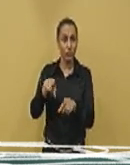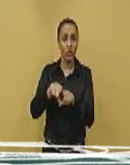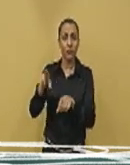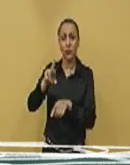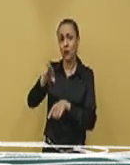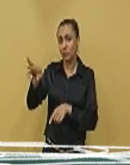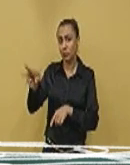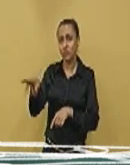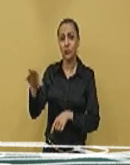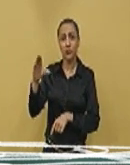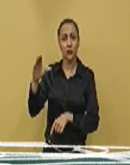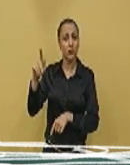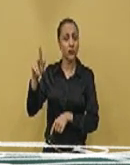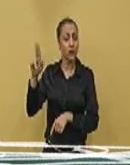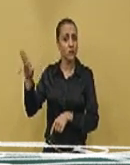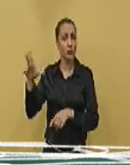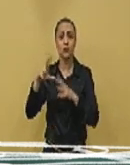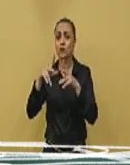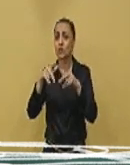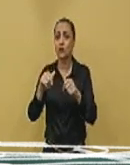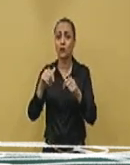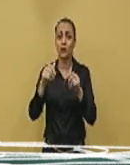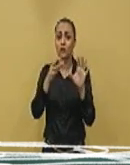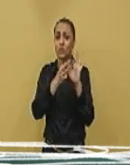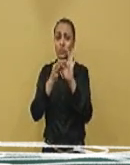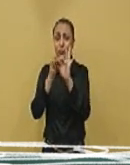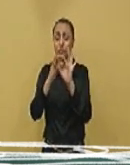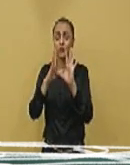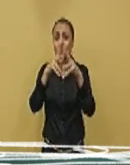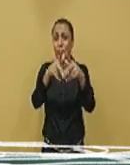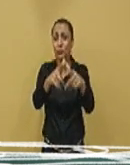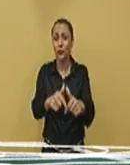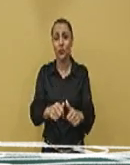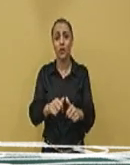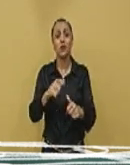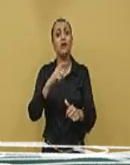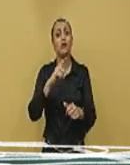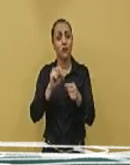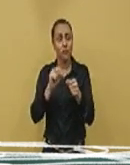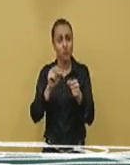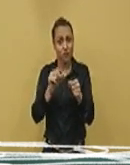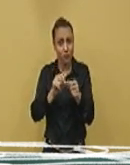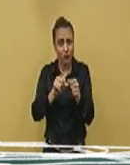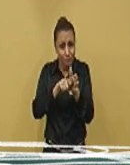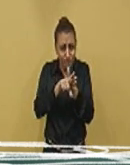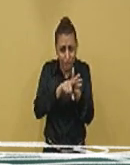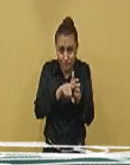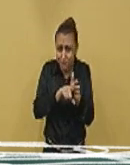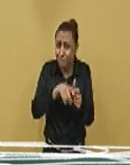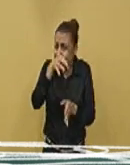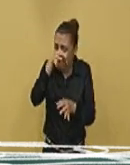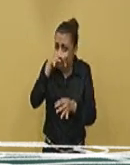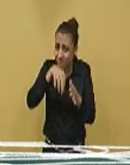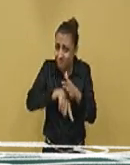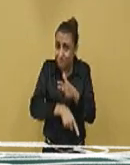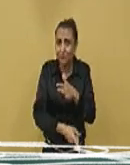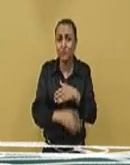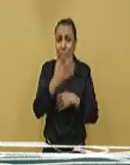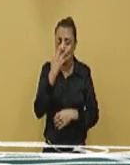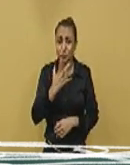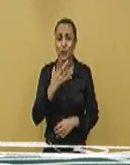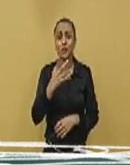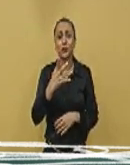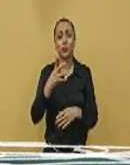CGU, a Controladoria Geral da União, fez auditorias severas em cima da aplicação dos recursos do